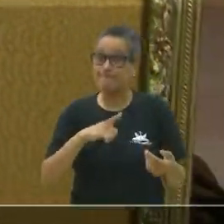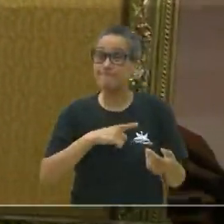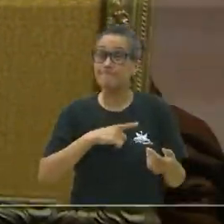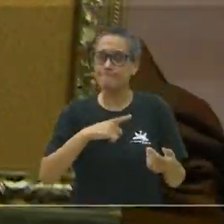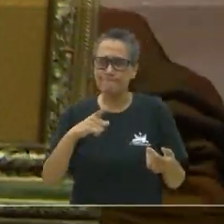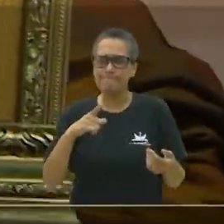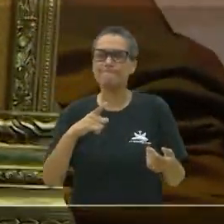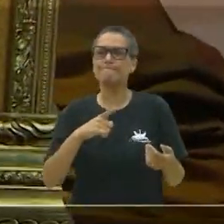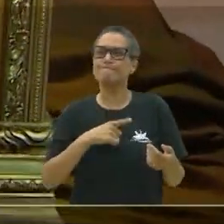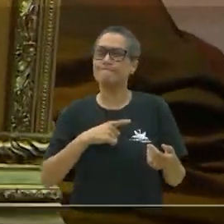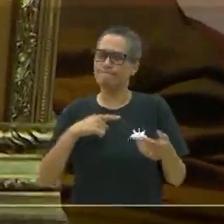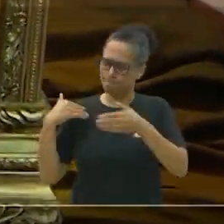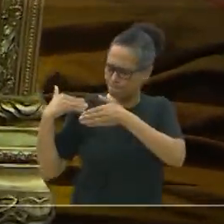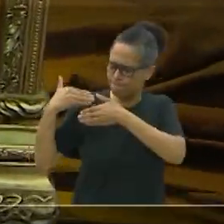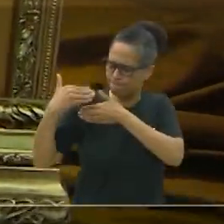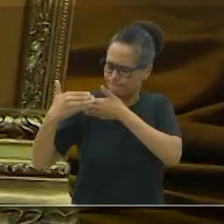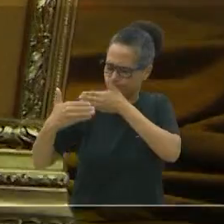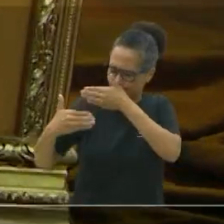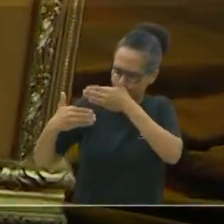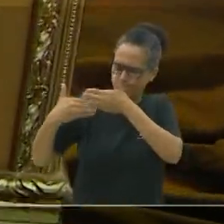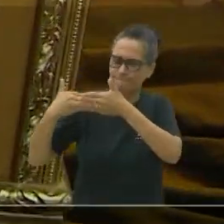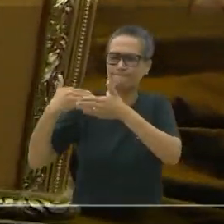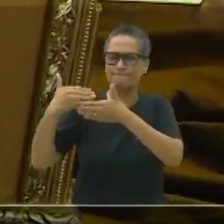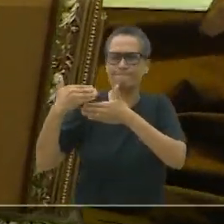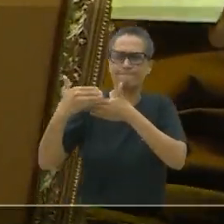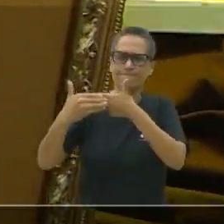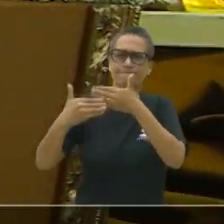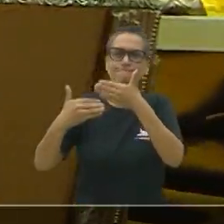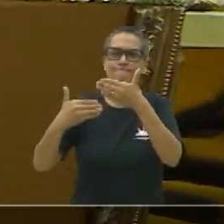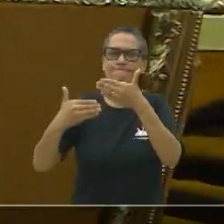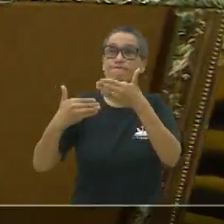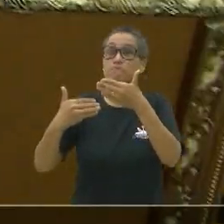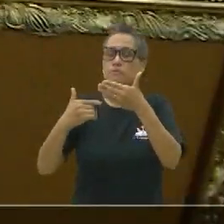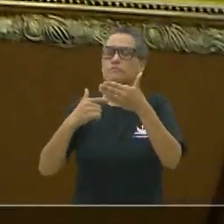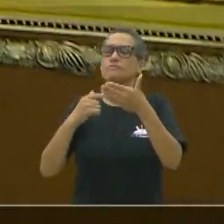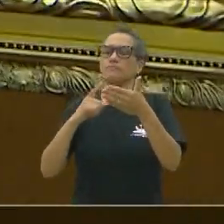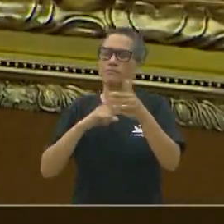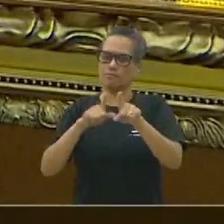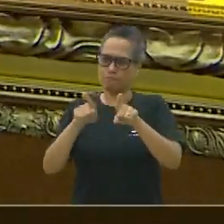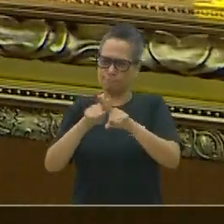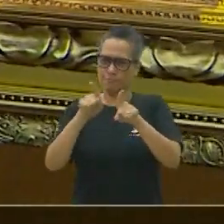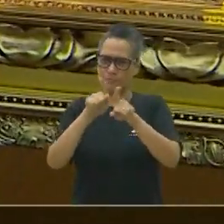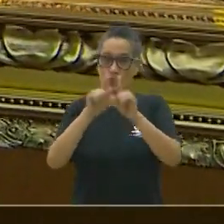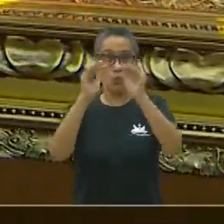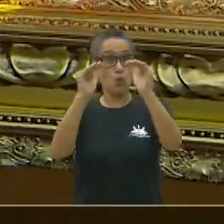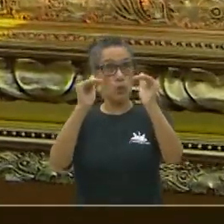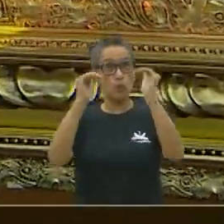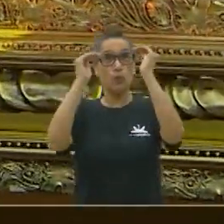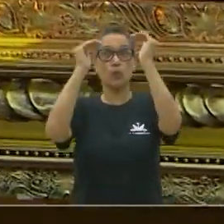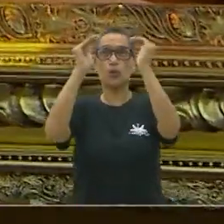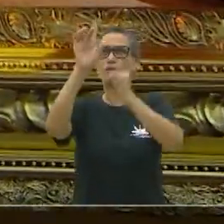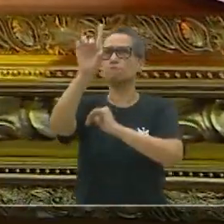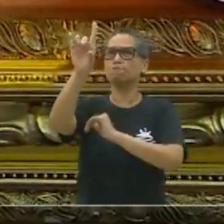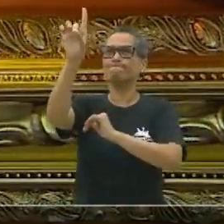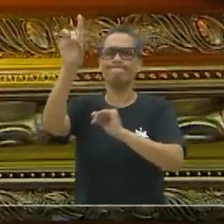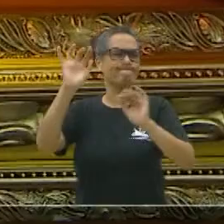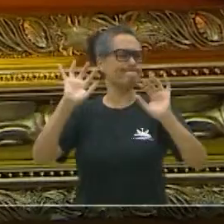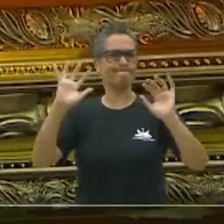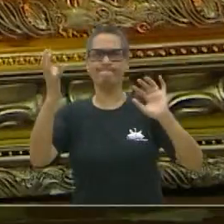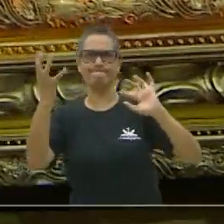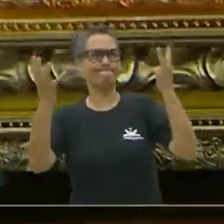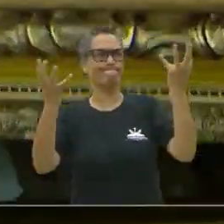meu tesouro, minha herança, meu supremo bem. Em tribulações, família,